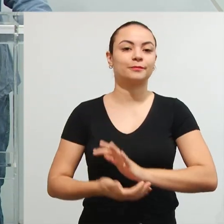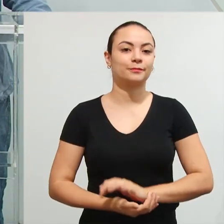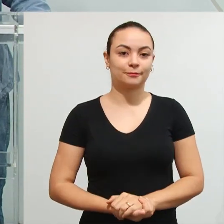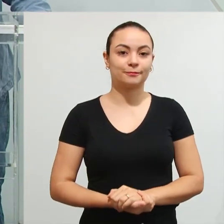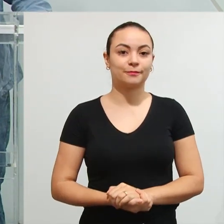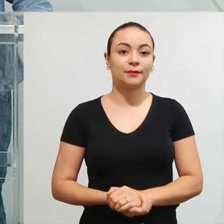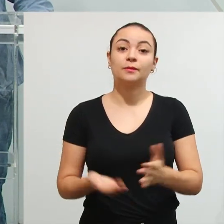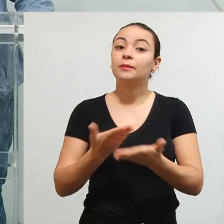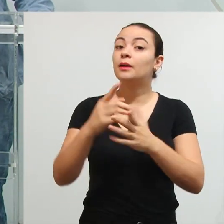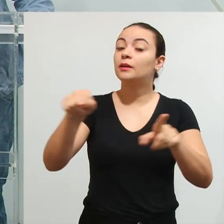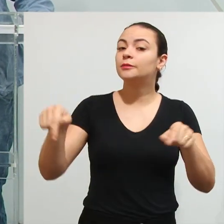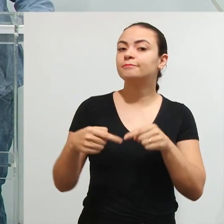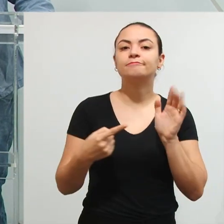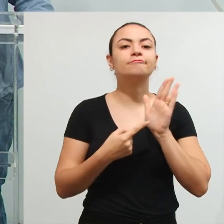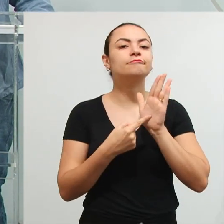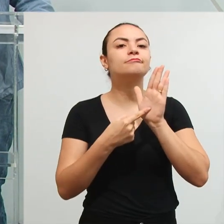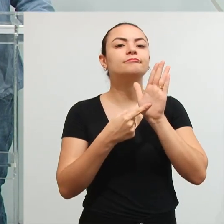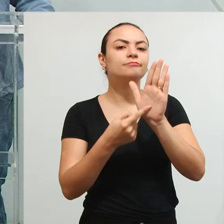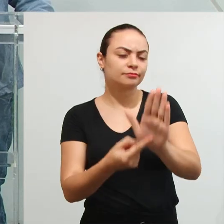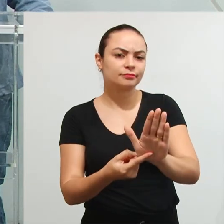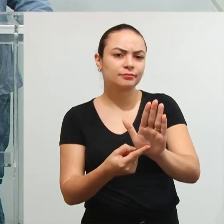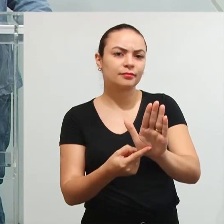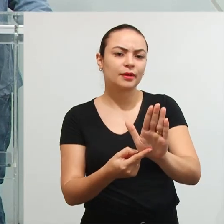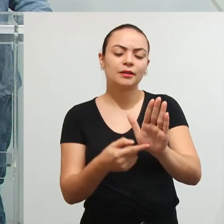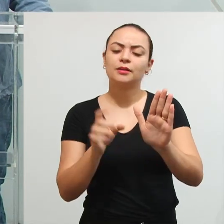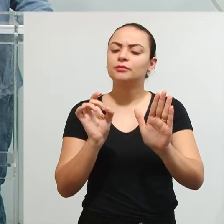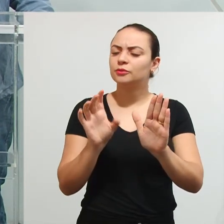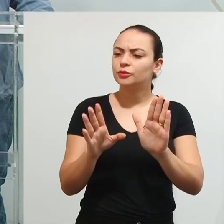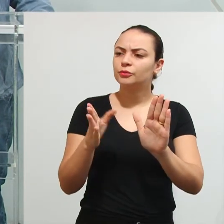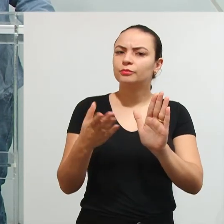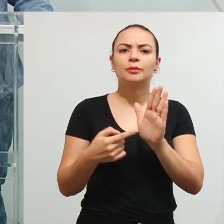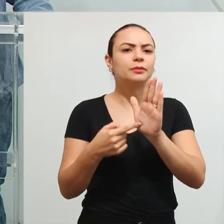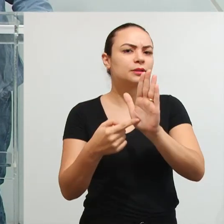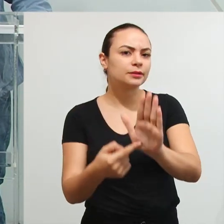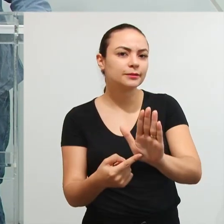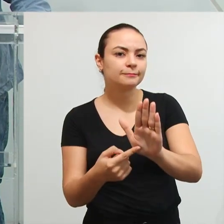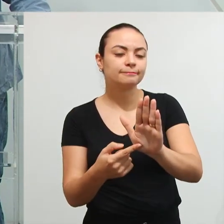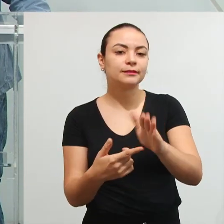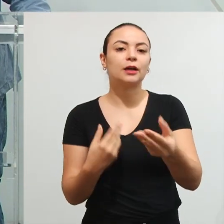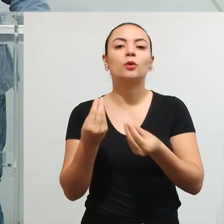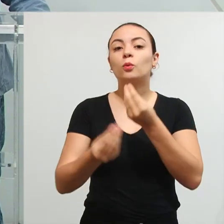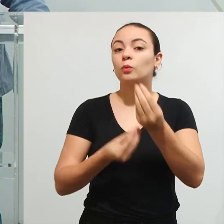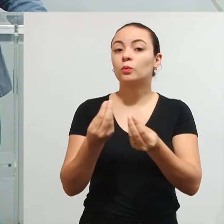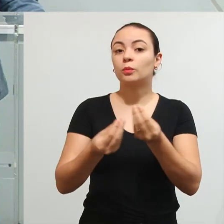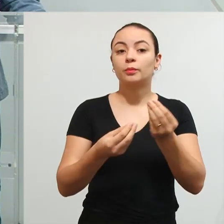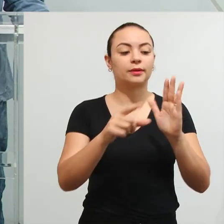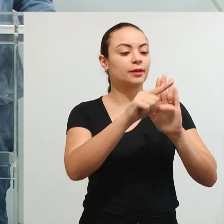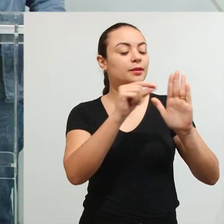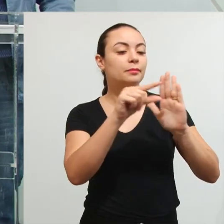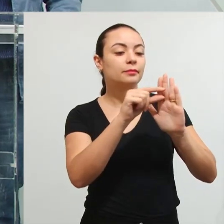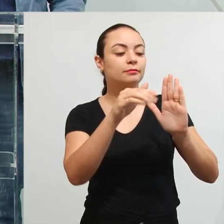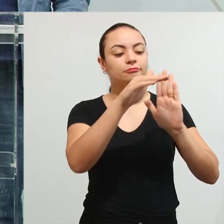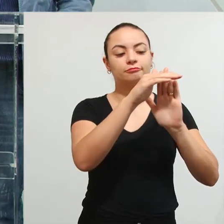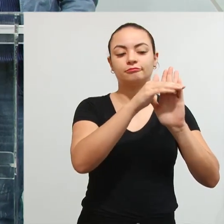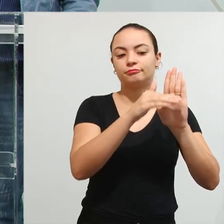de conteúdos, qual é a mente e objetivos da disciplina que será cursada ao longo do